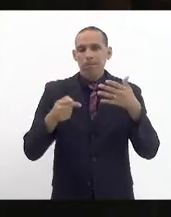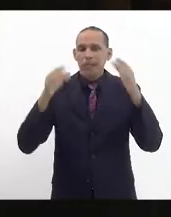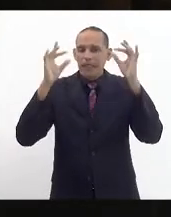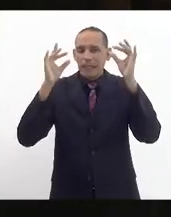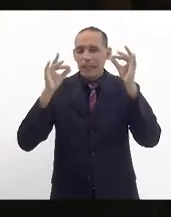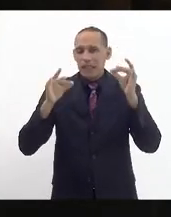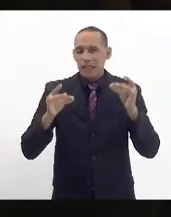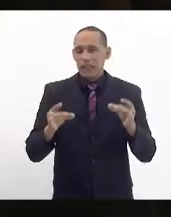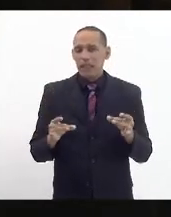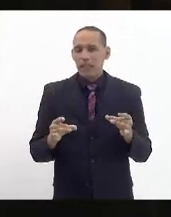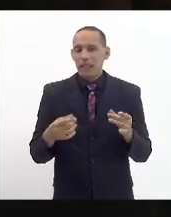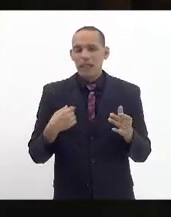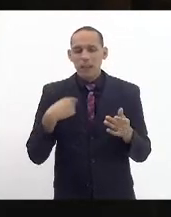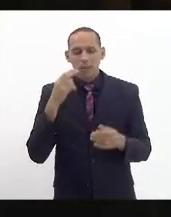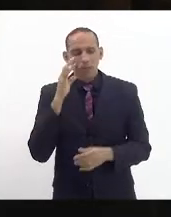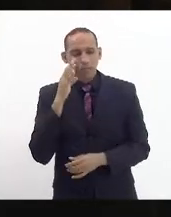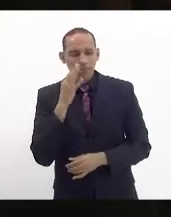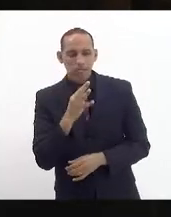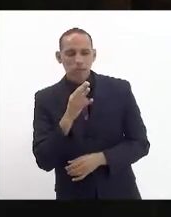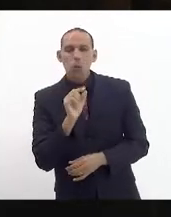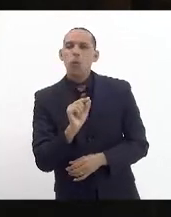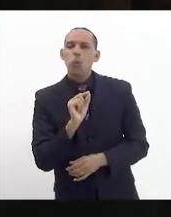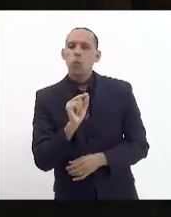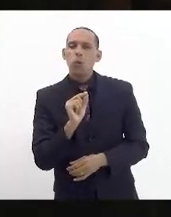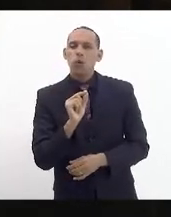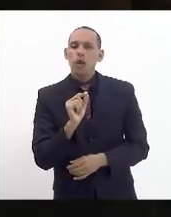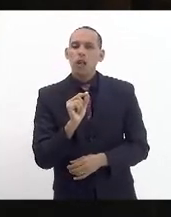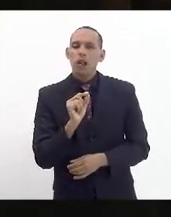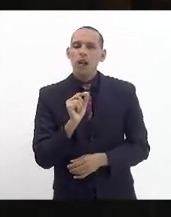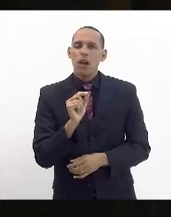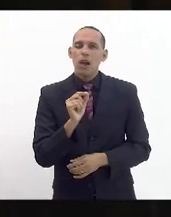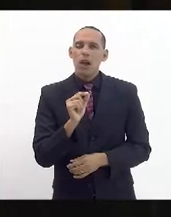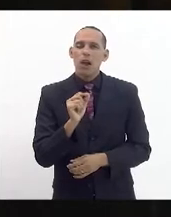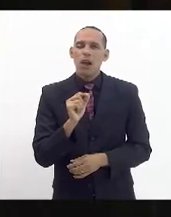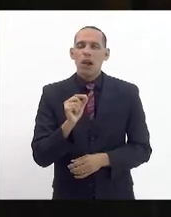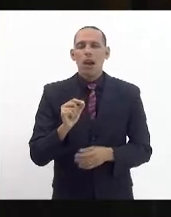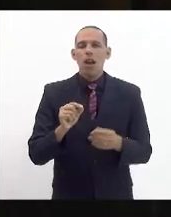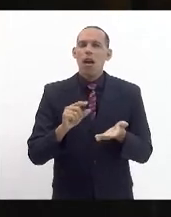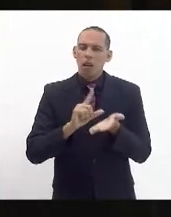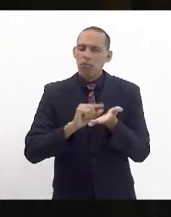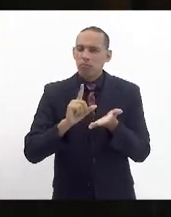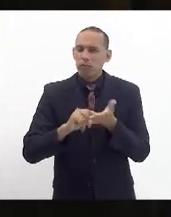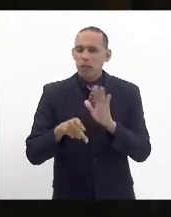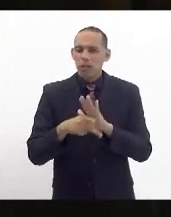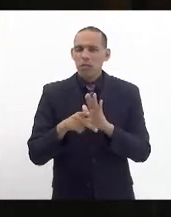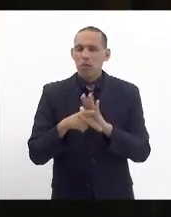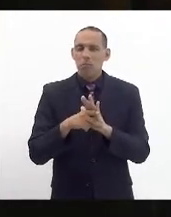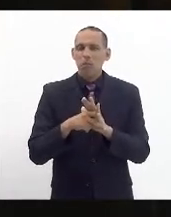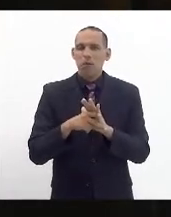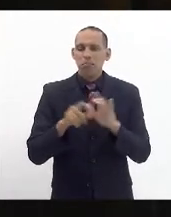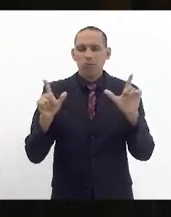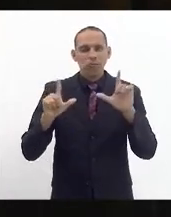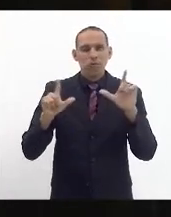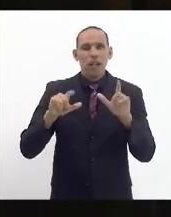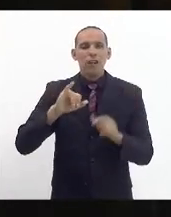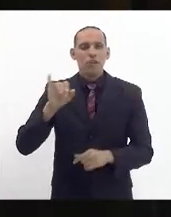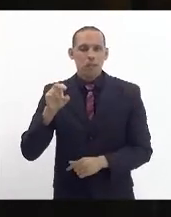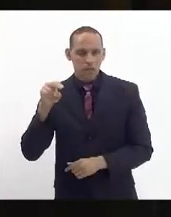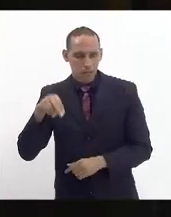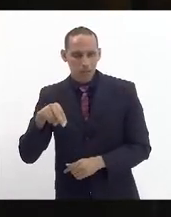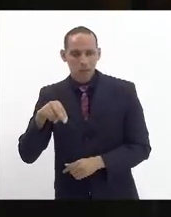com assombro uma matéria que saiu no Jornal Nacional, e por isso que é importante que a gente